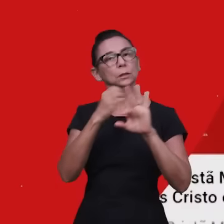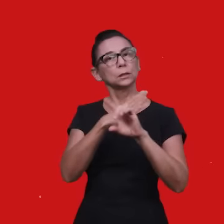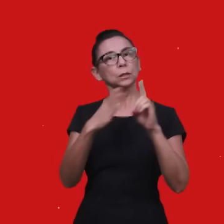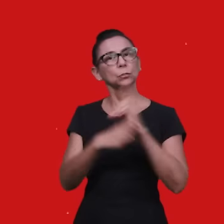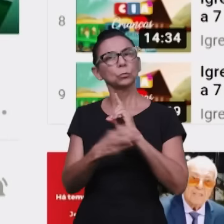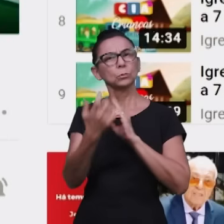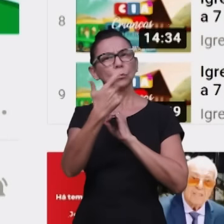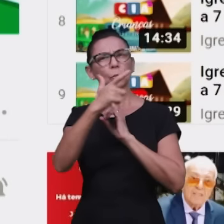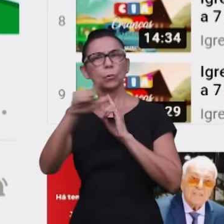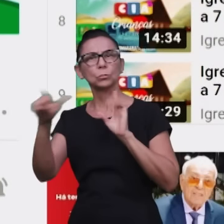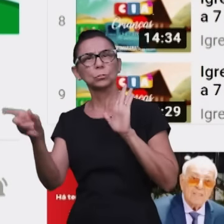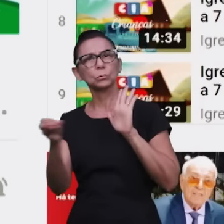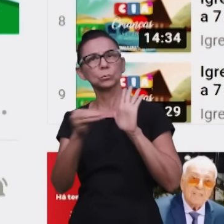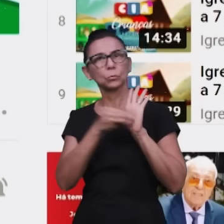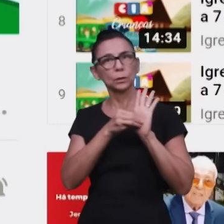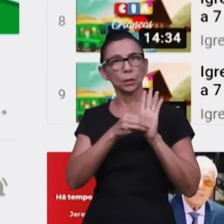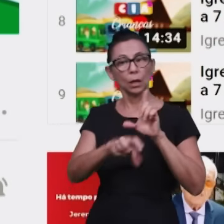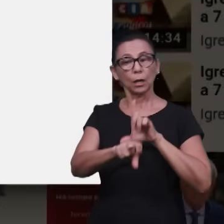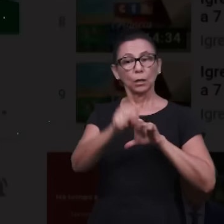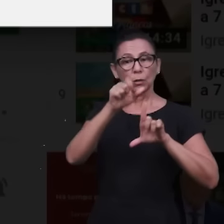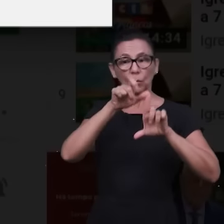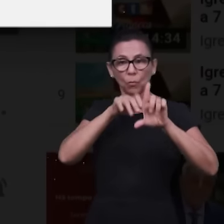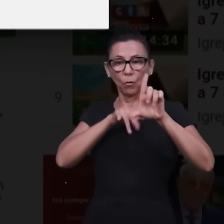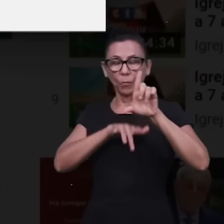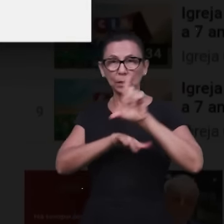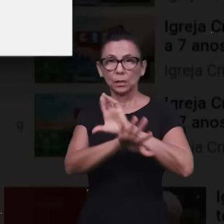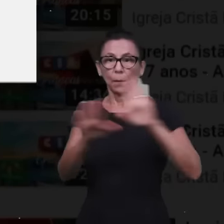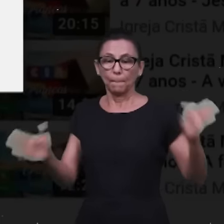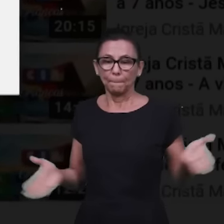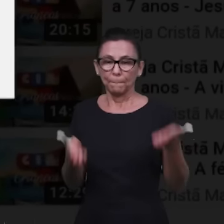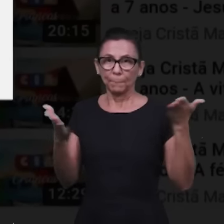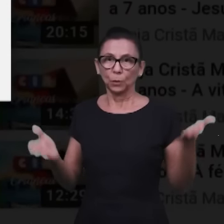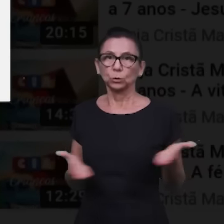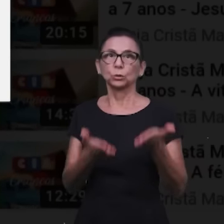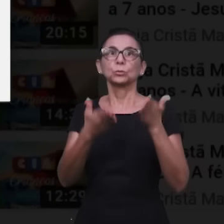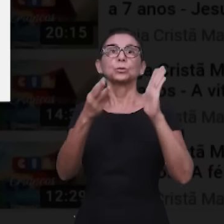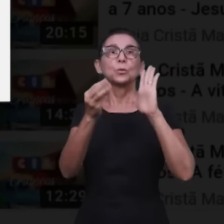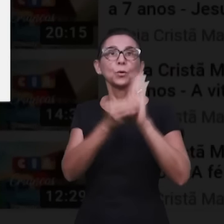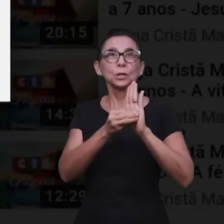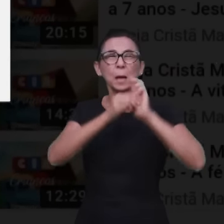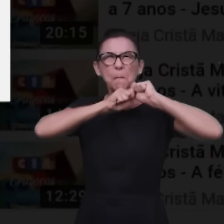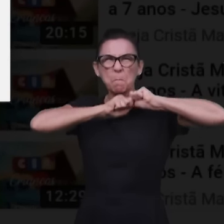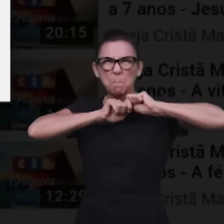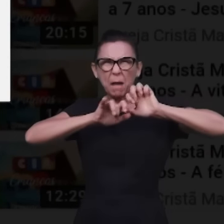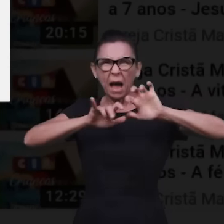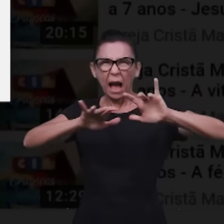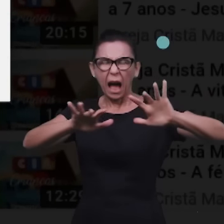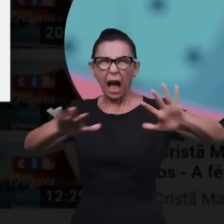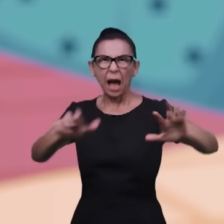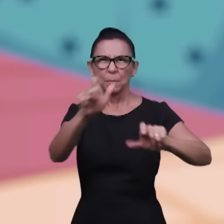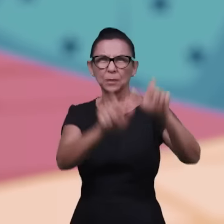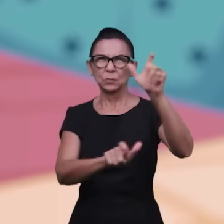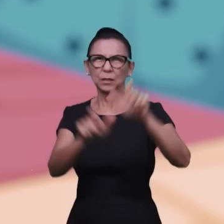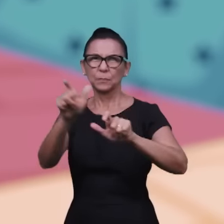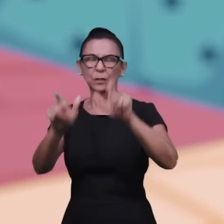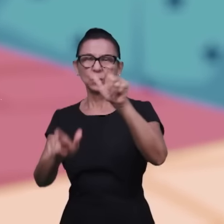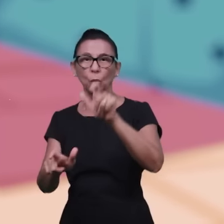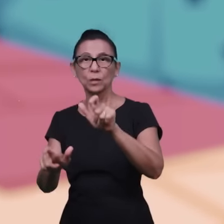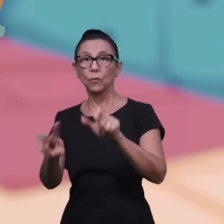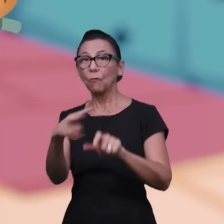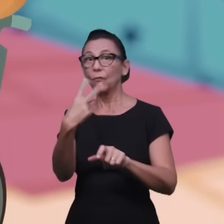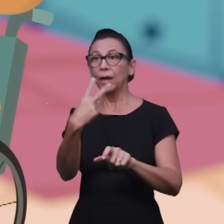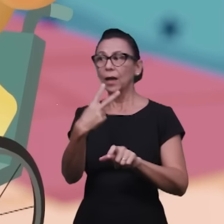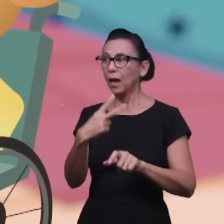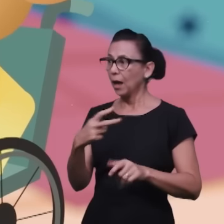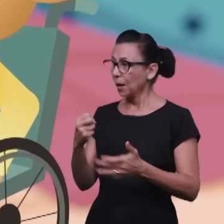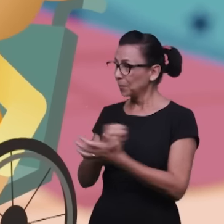Os compartilhamentos ajudam a impulsionar o conteúdo e alcançar milhares de vidas. Puxa, vou dar o